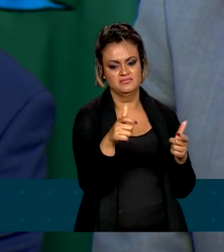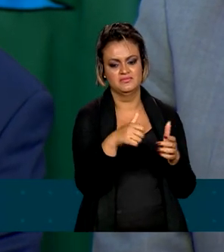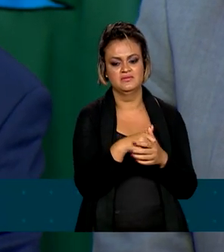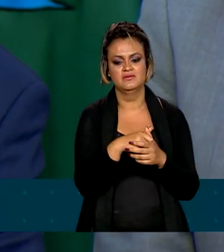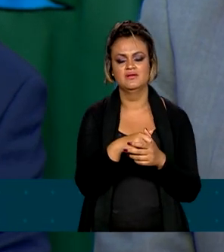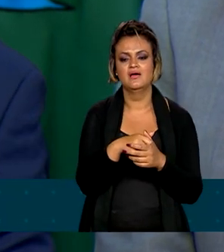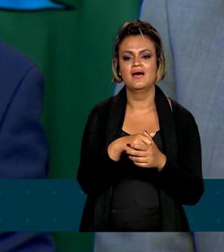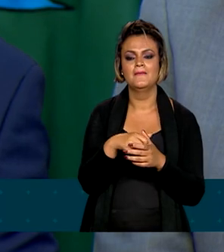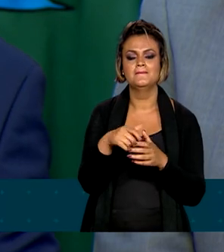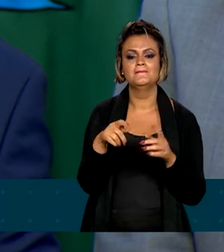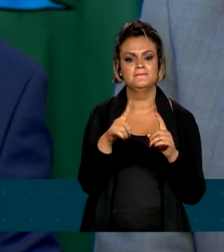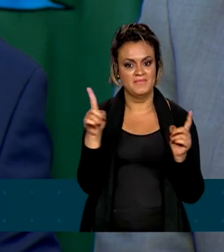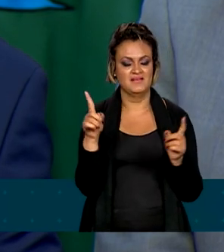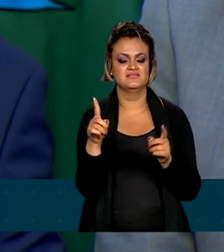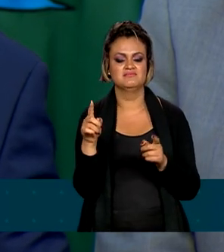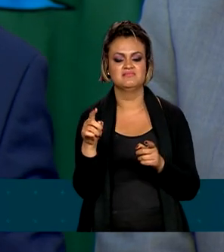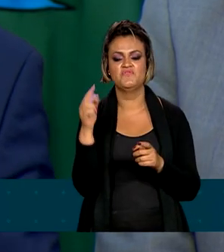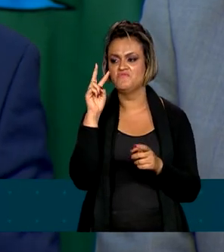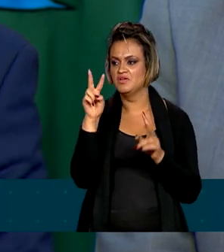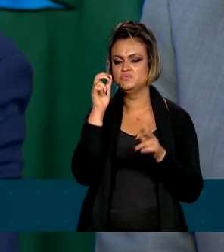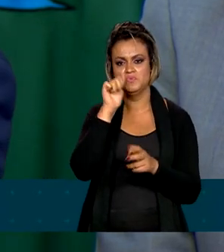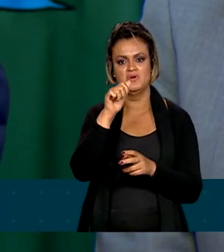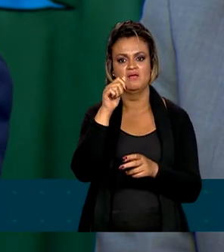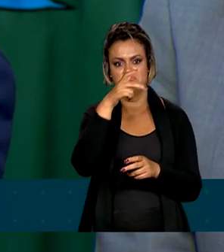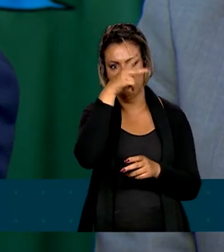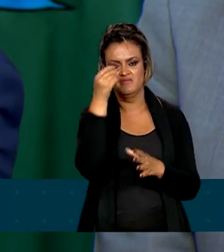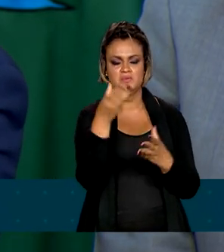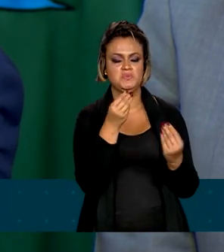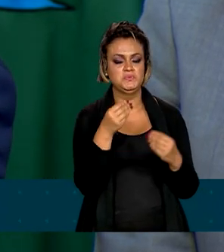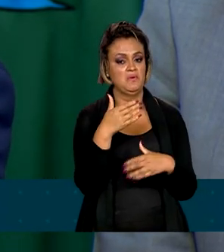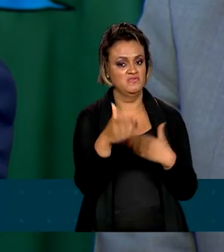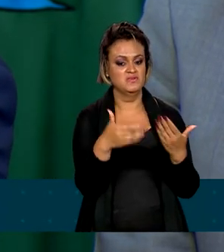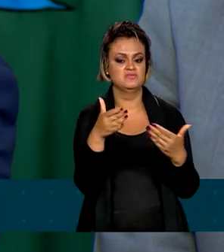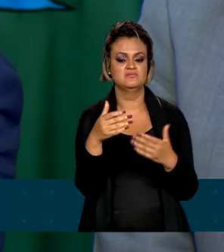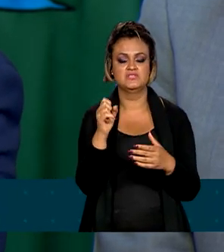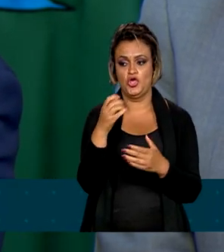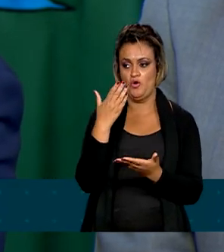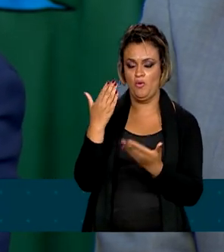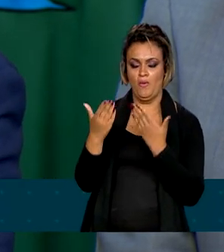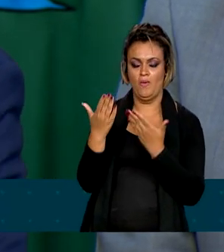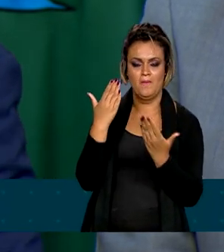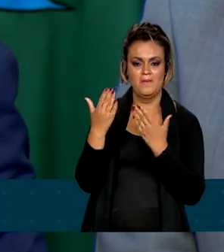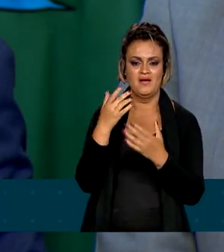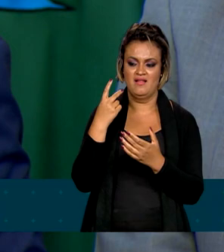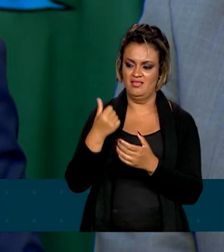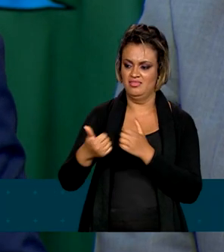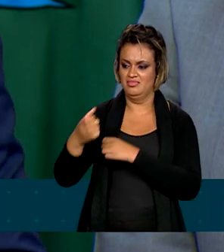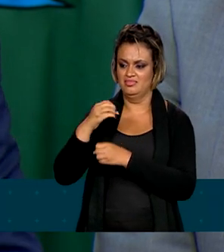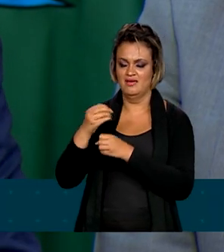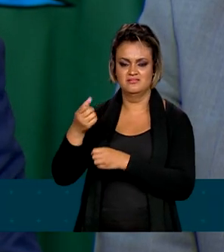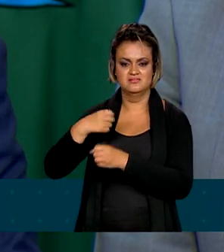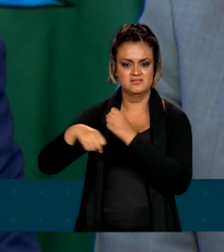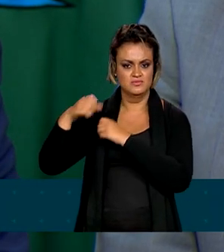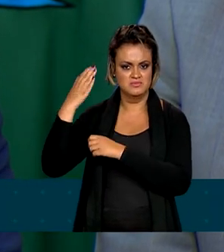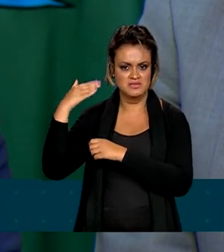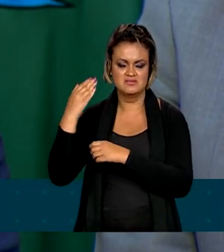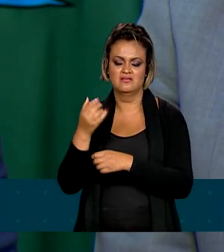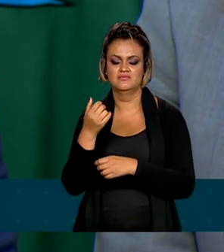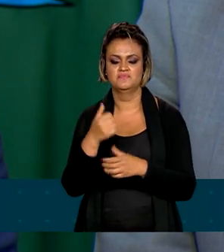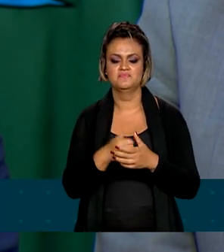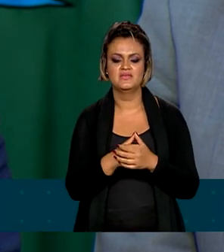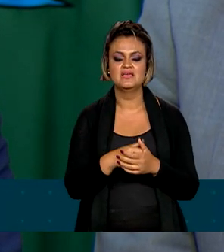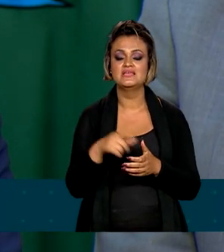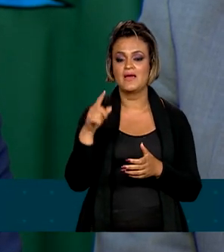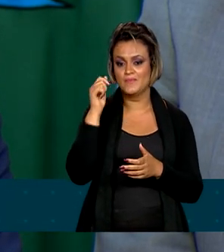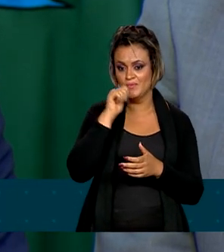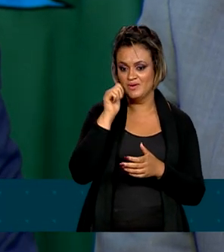tem no Brasil, mas eu acho que já é um avanço comparado a 10 anos atrás, a 15 anos atrás. E queria dizer que a companheira